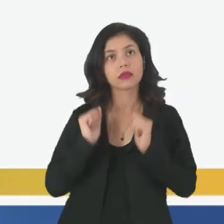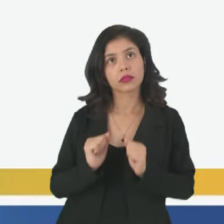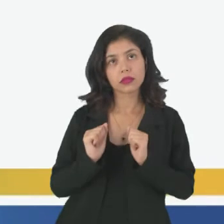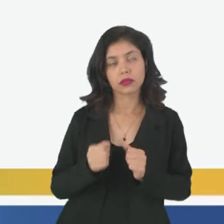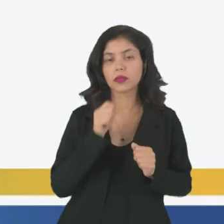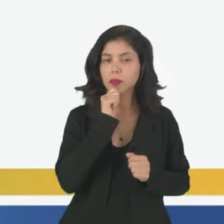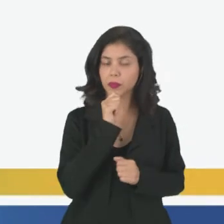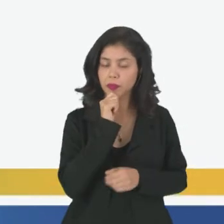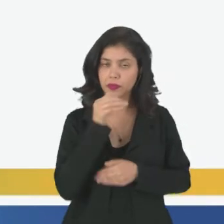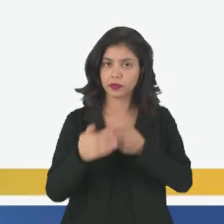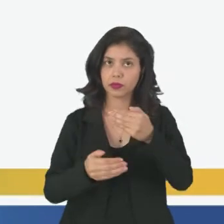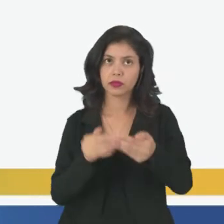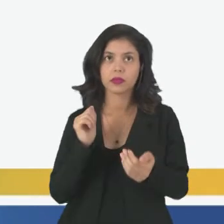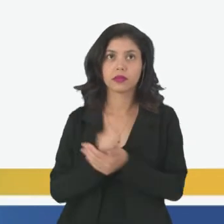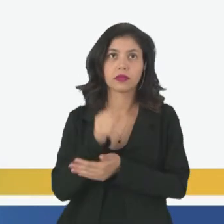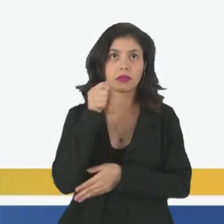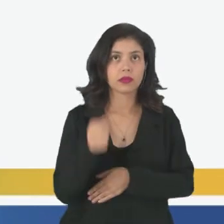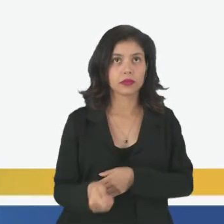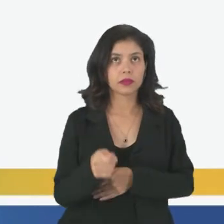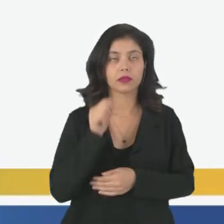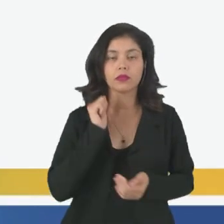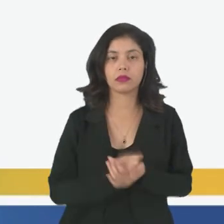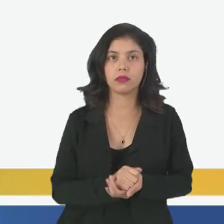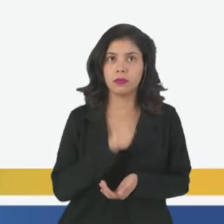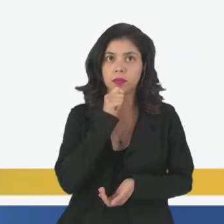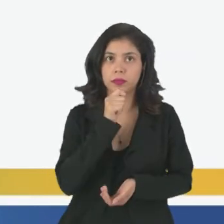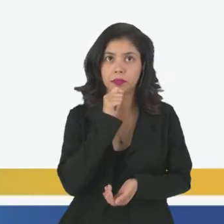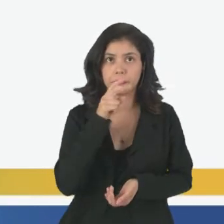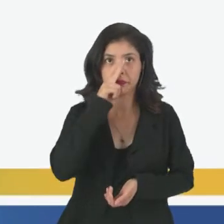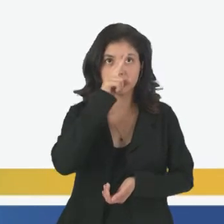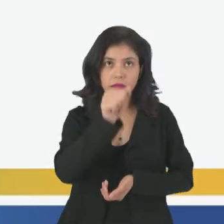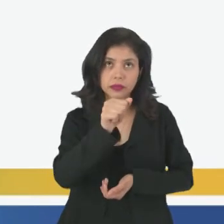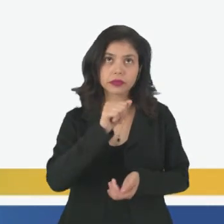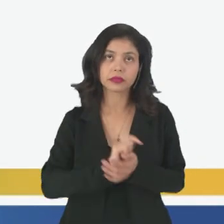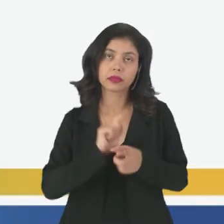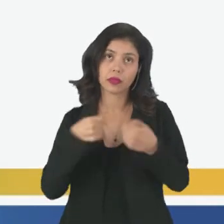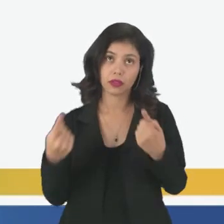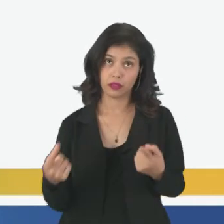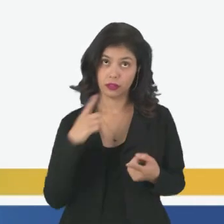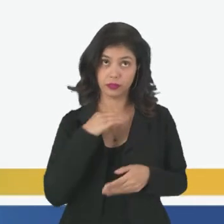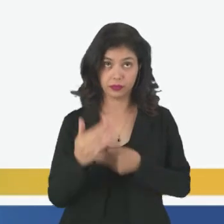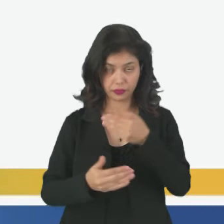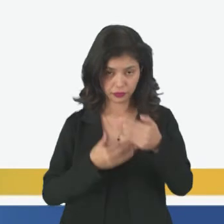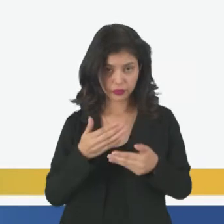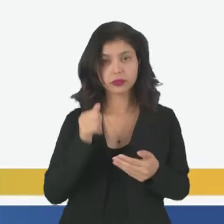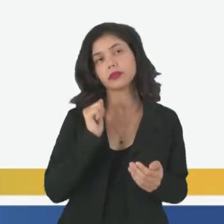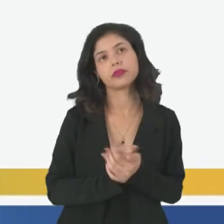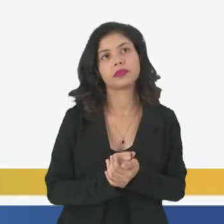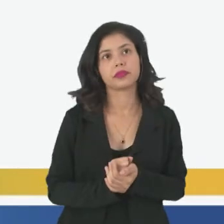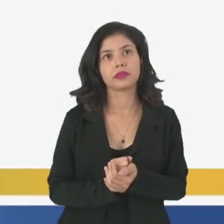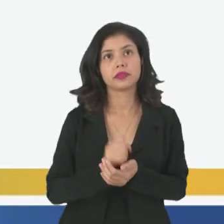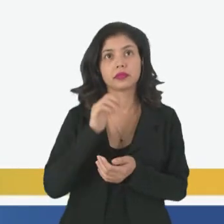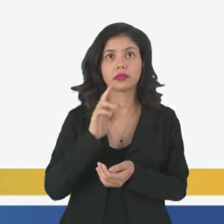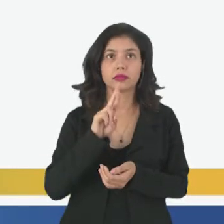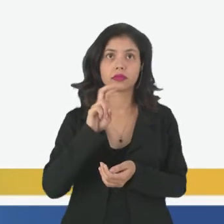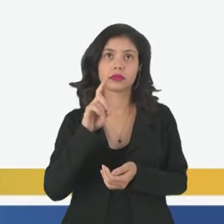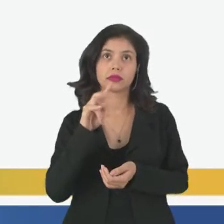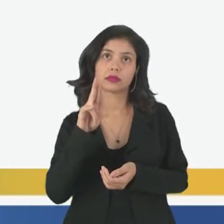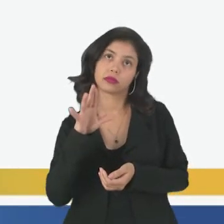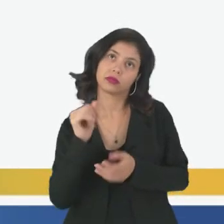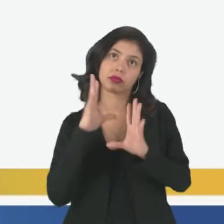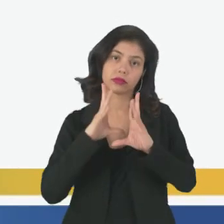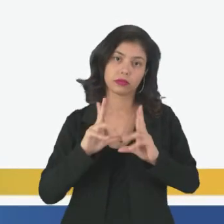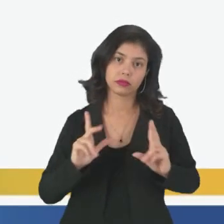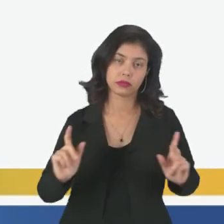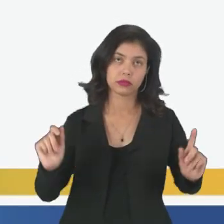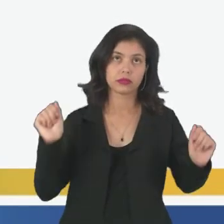1979, isso ainda durante o regime militar. Os militares ainda estavam no poder, mas a gente teve um processo de redemocratização